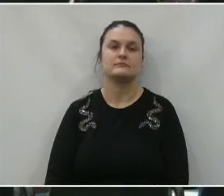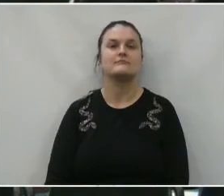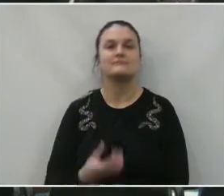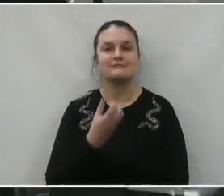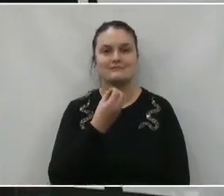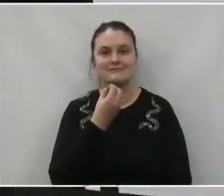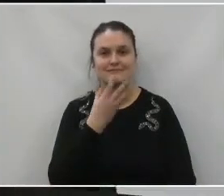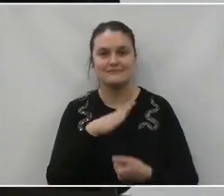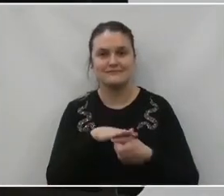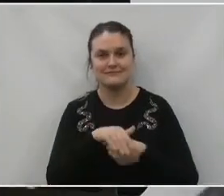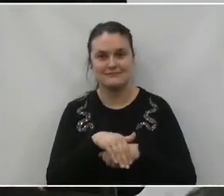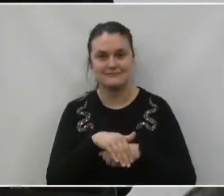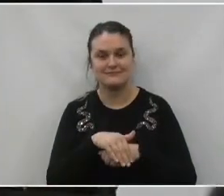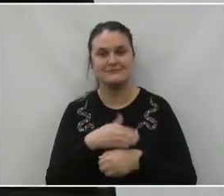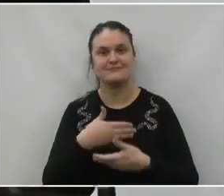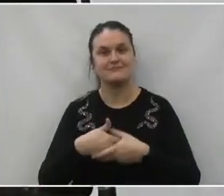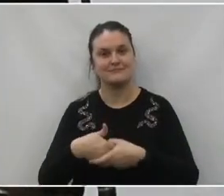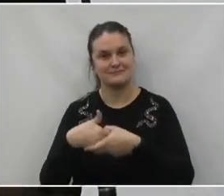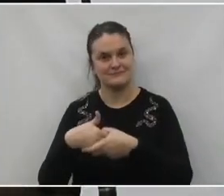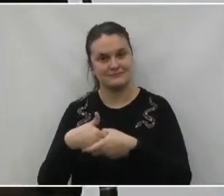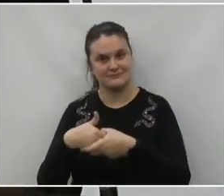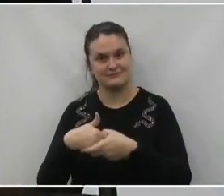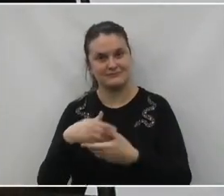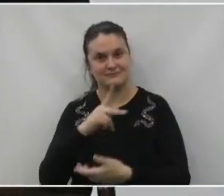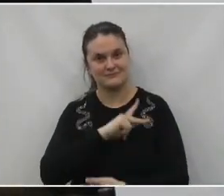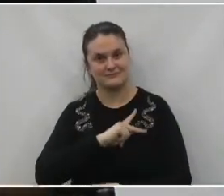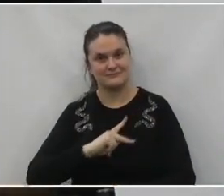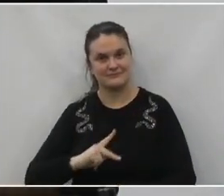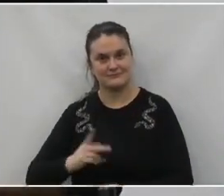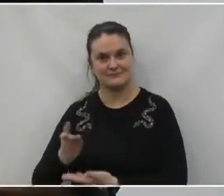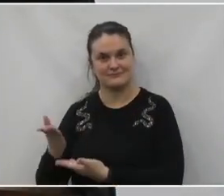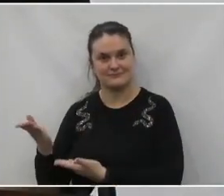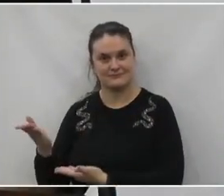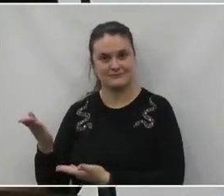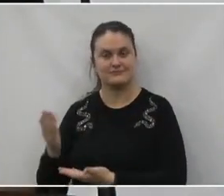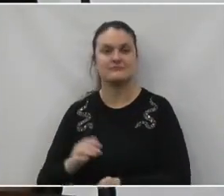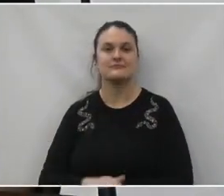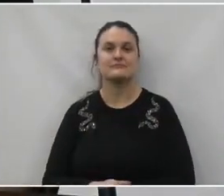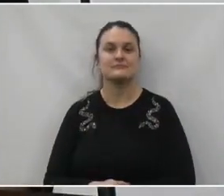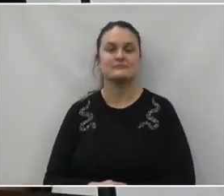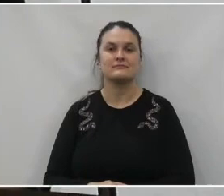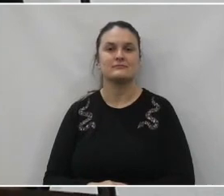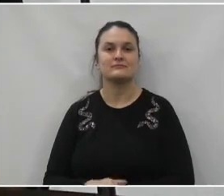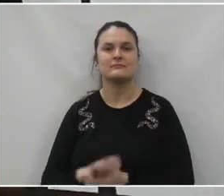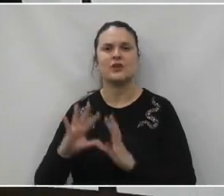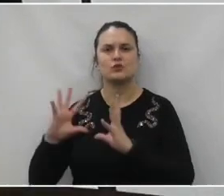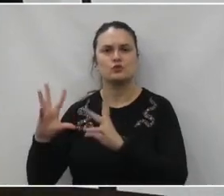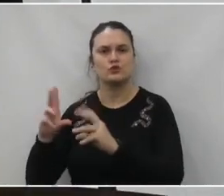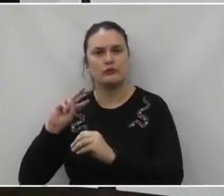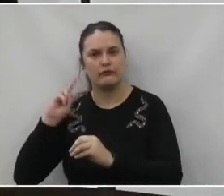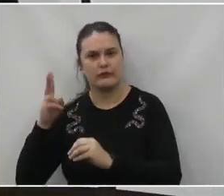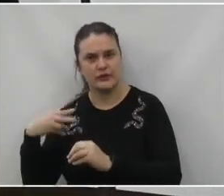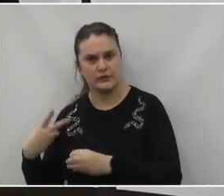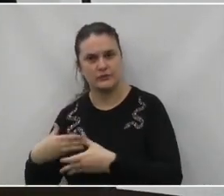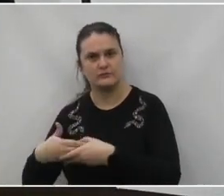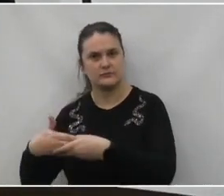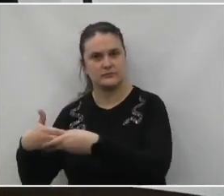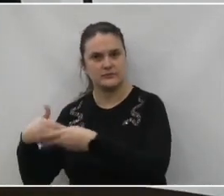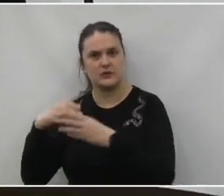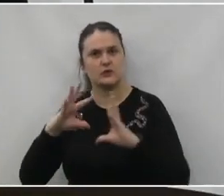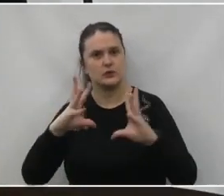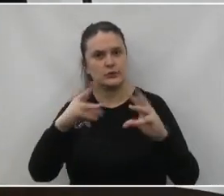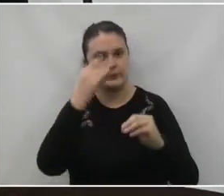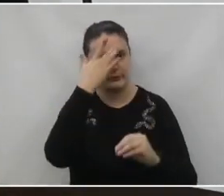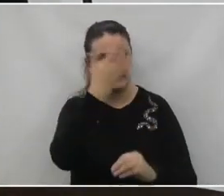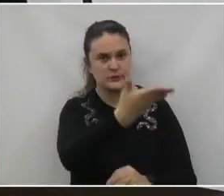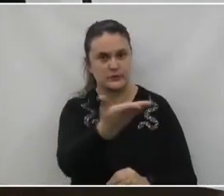Boa noite. Cumprimento ao presidente da casa e estendo aos demais vereadores e pessoas presentes